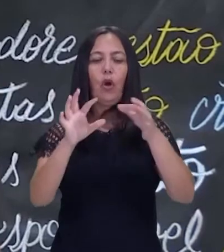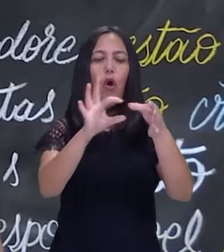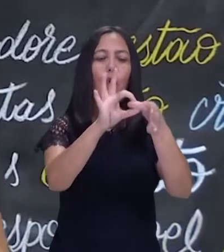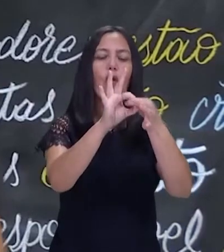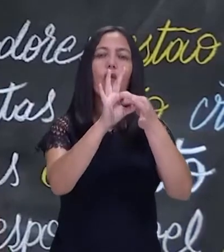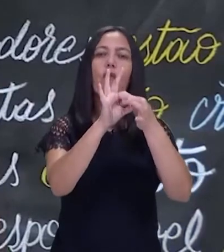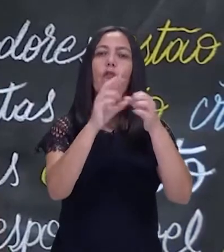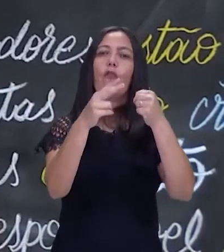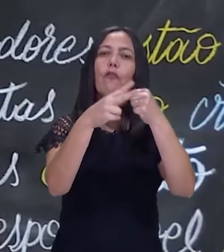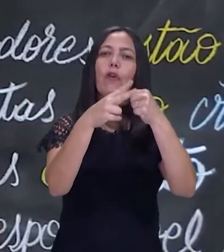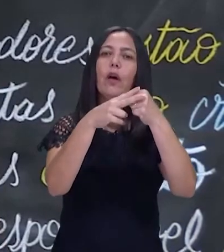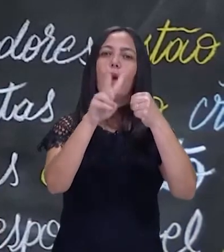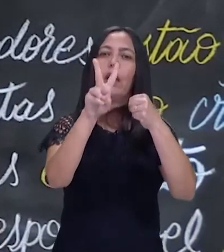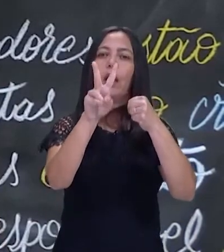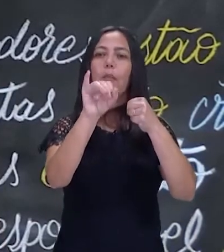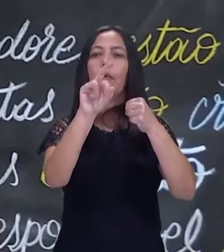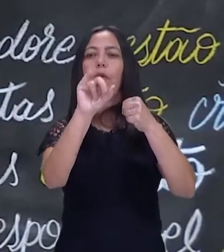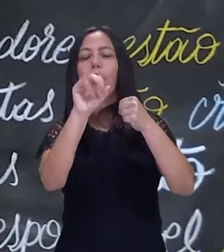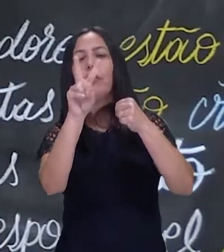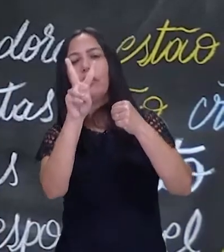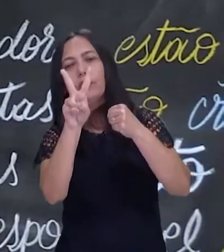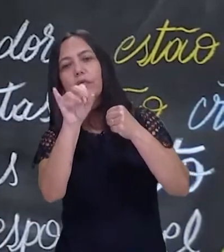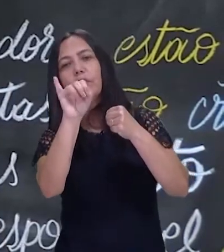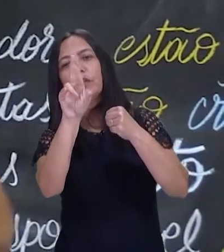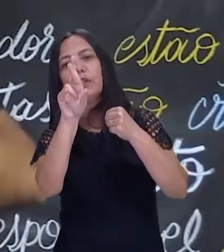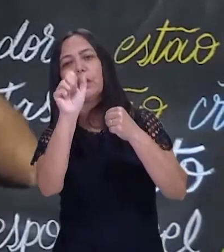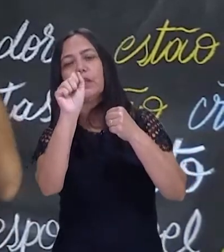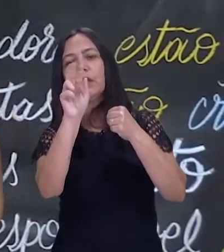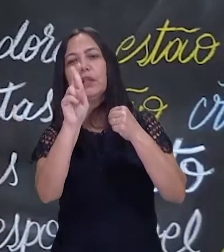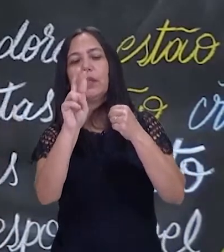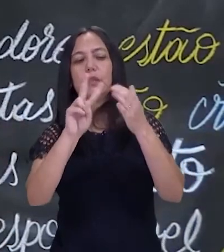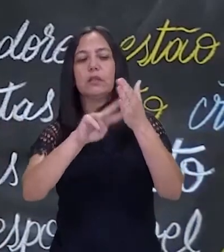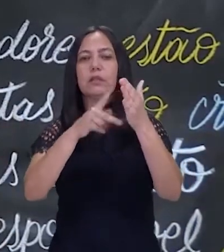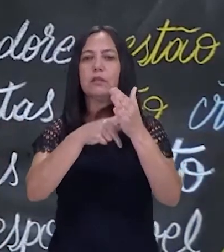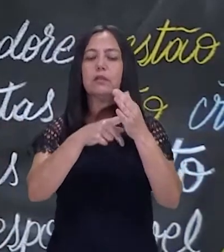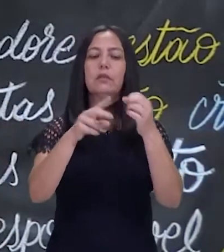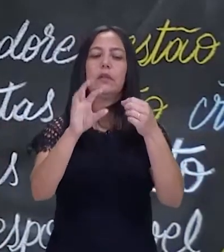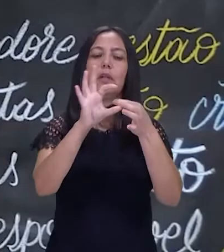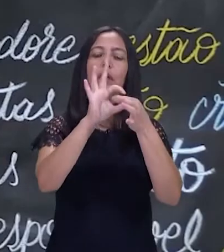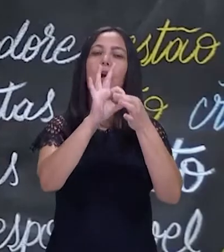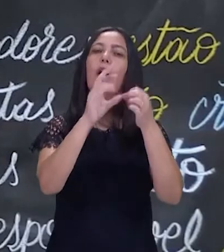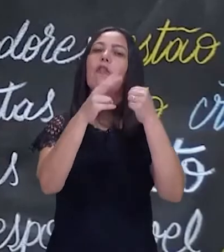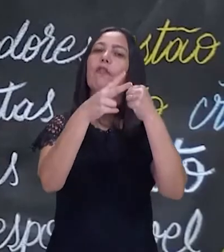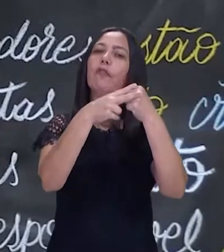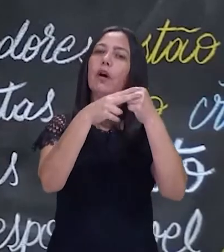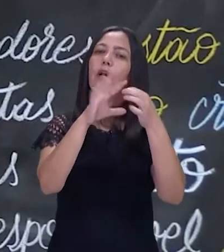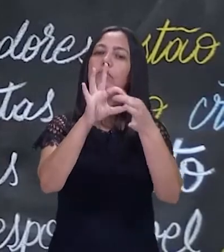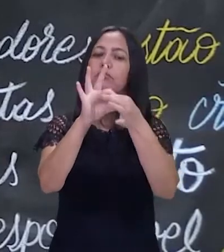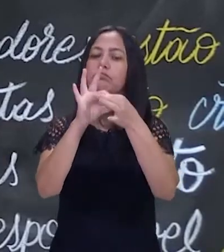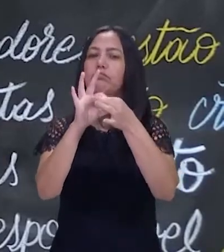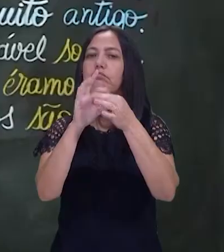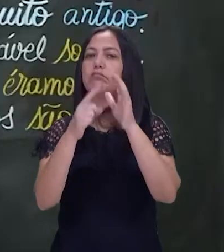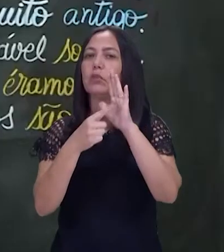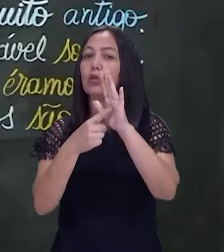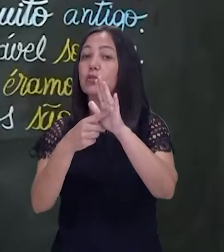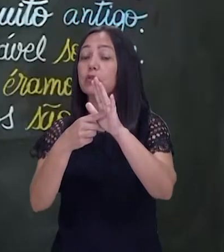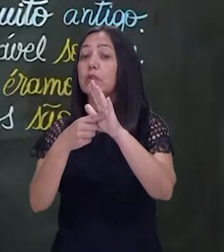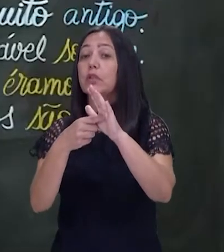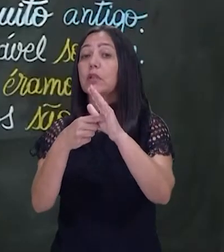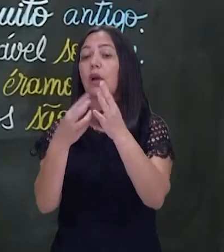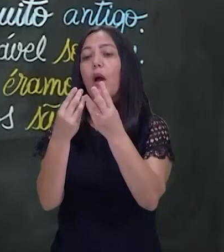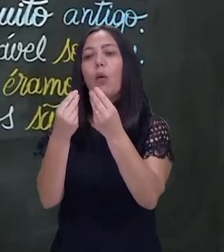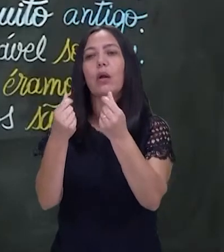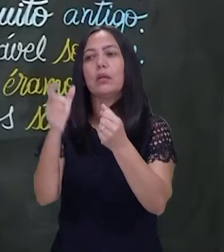verbo virar foi usado com o sentido de verbo de ligação, unindo o sujeito a um predicativo. Os